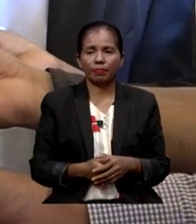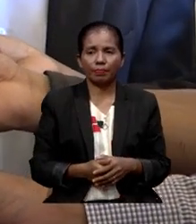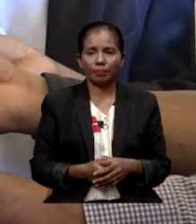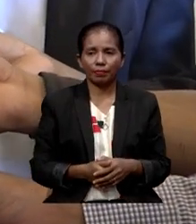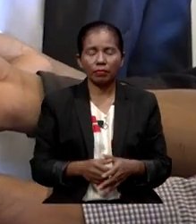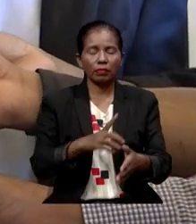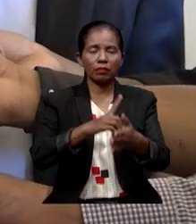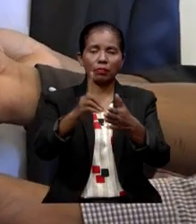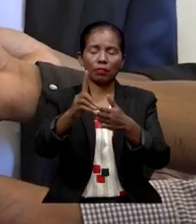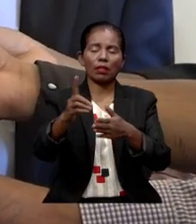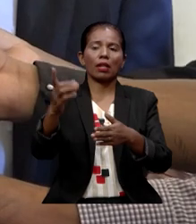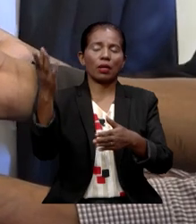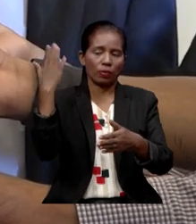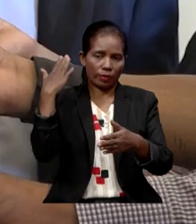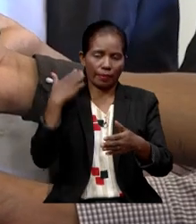semana kotuk